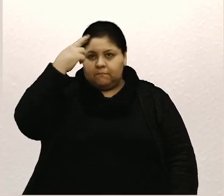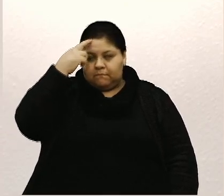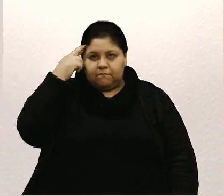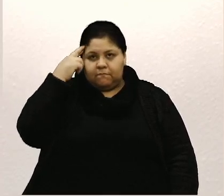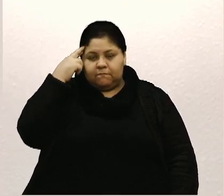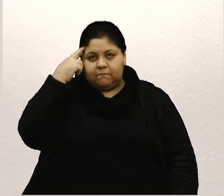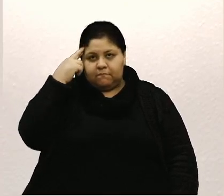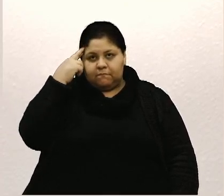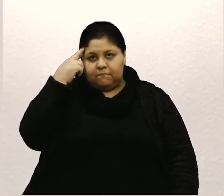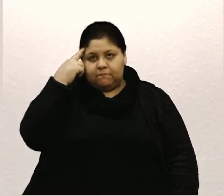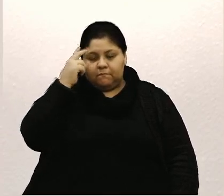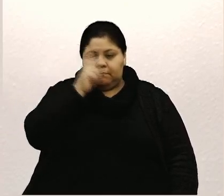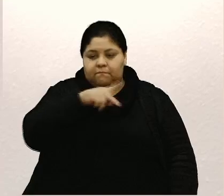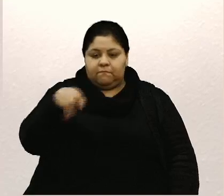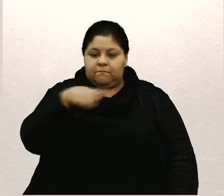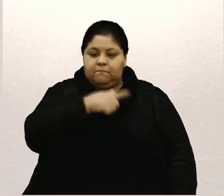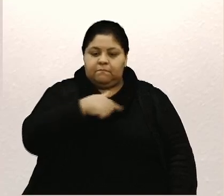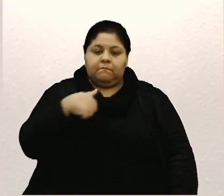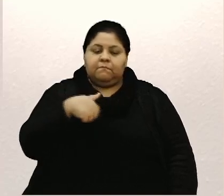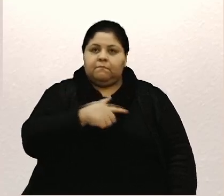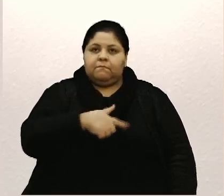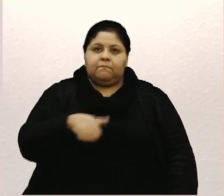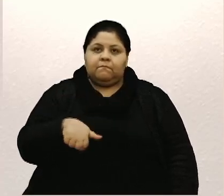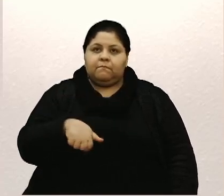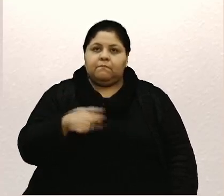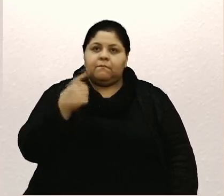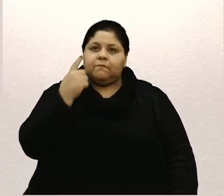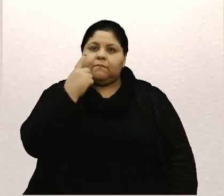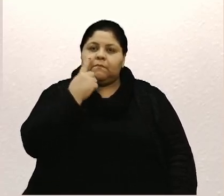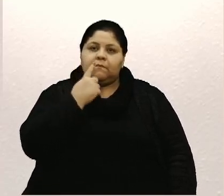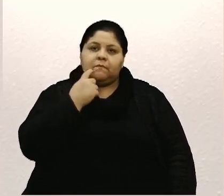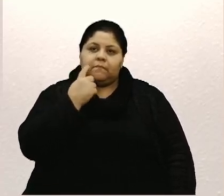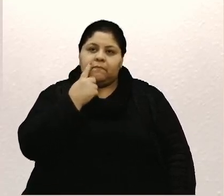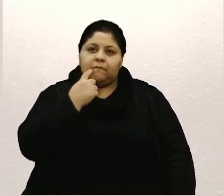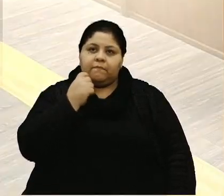Ricardo Zanquim e vereadora Rose Frigieri. Era isso, senhor presidente.